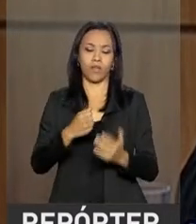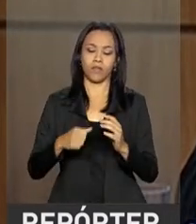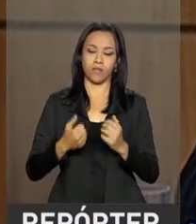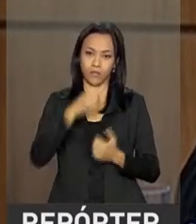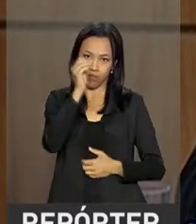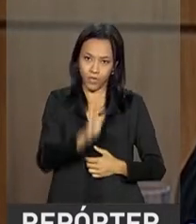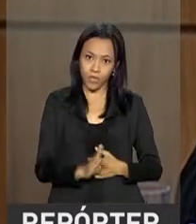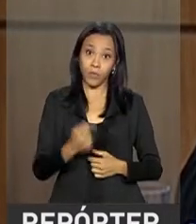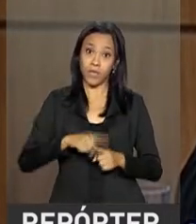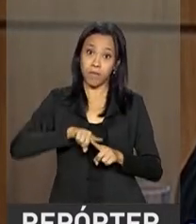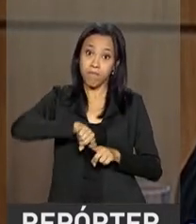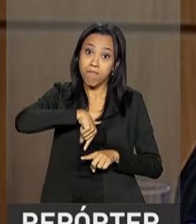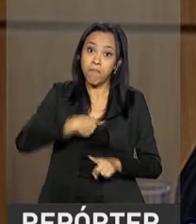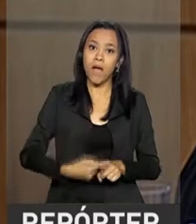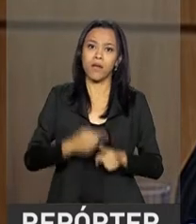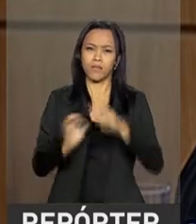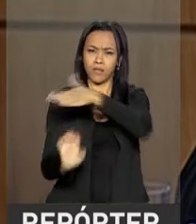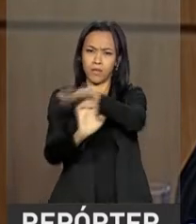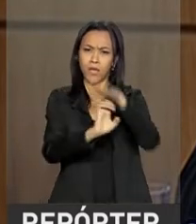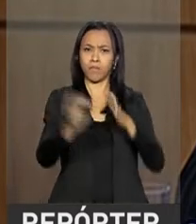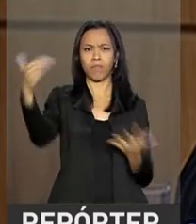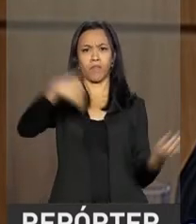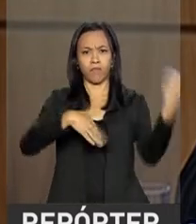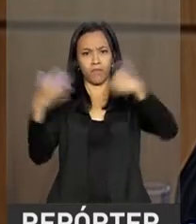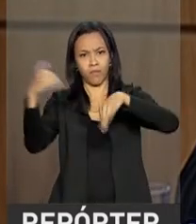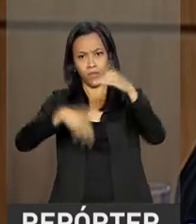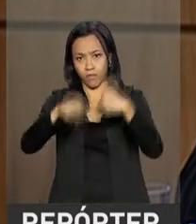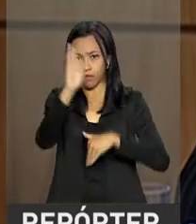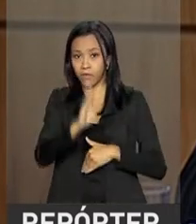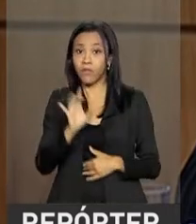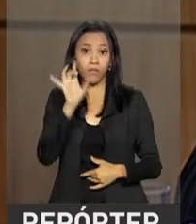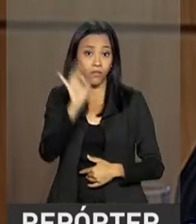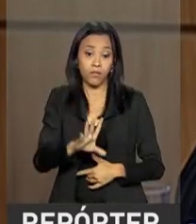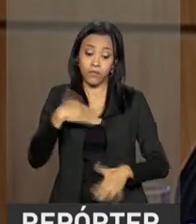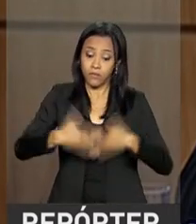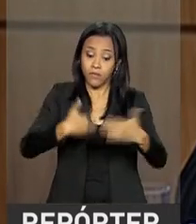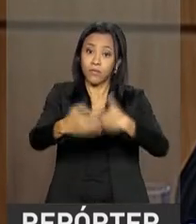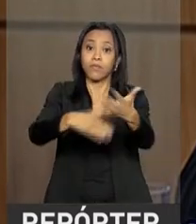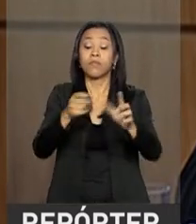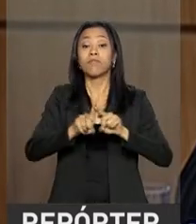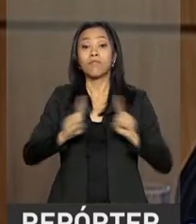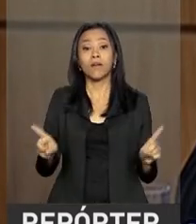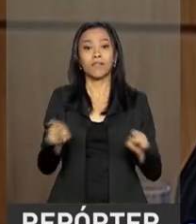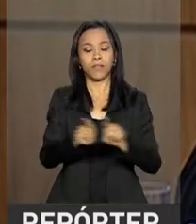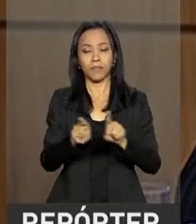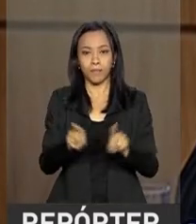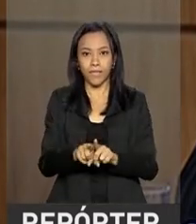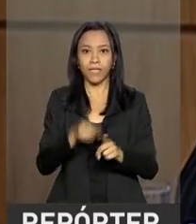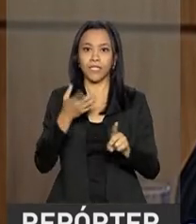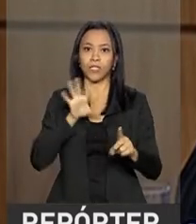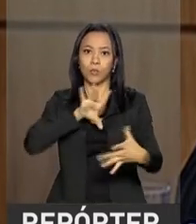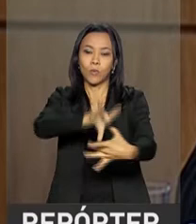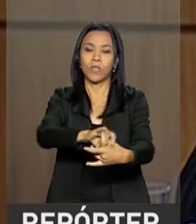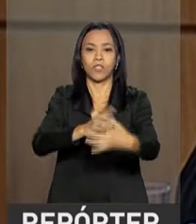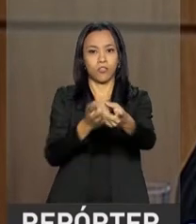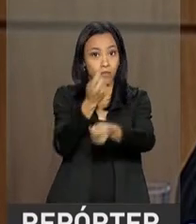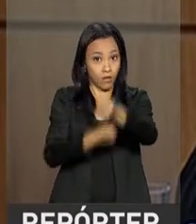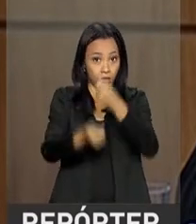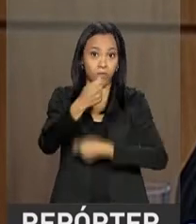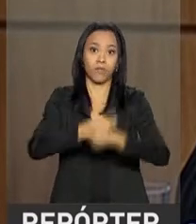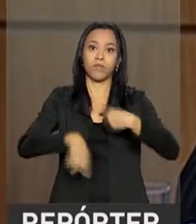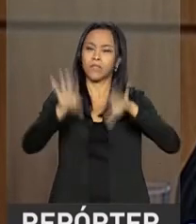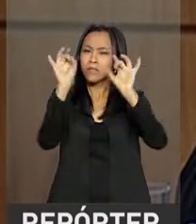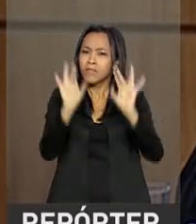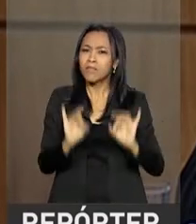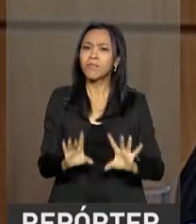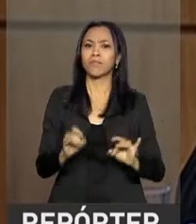negócios repercutindo positivamente não só no crescimento mas sobretudo no ambiente macroeconômico e especial